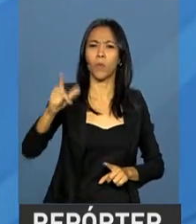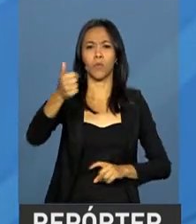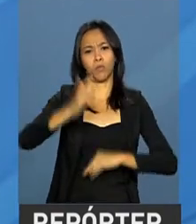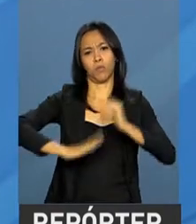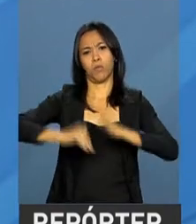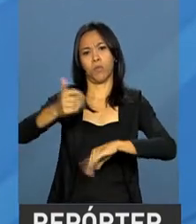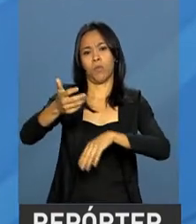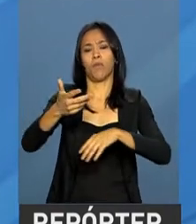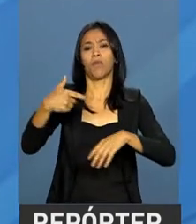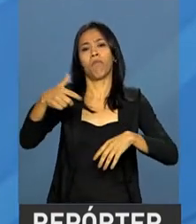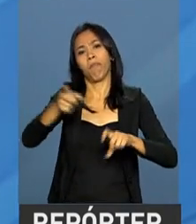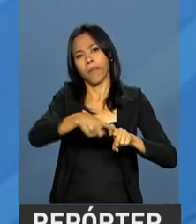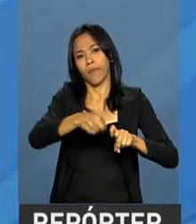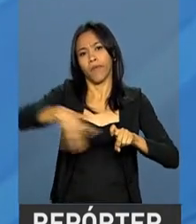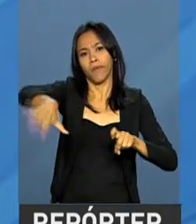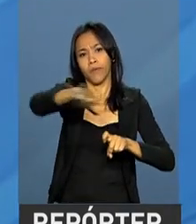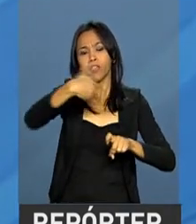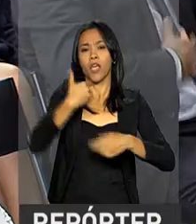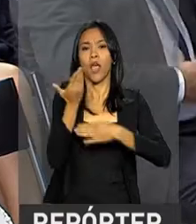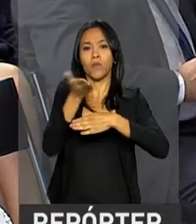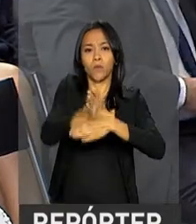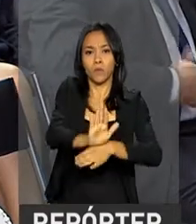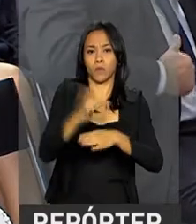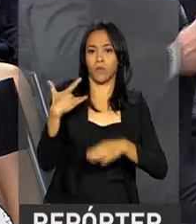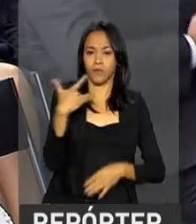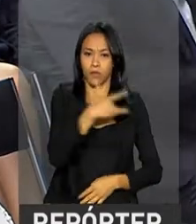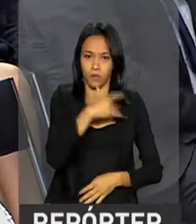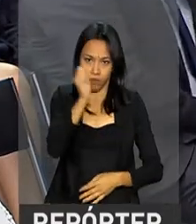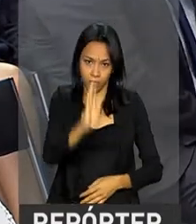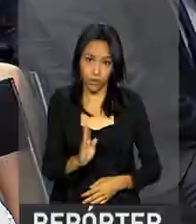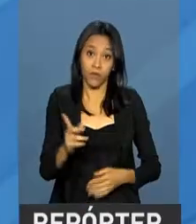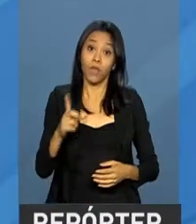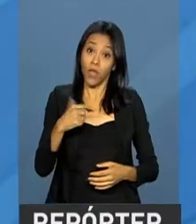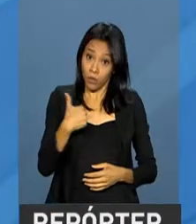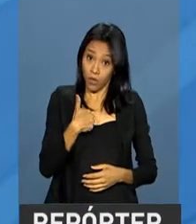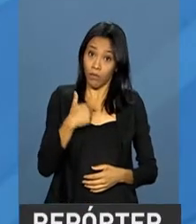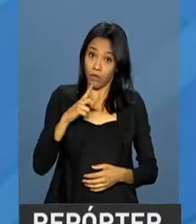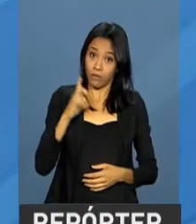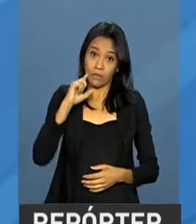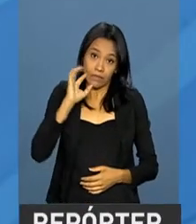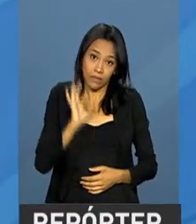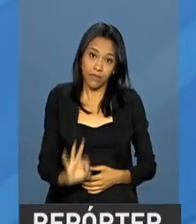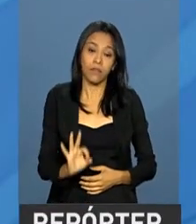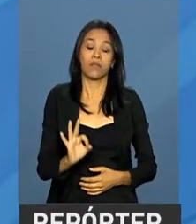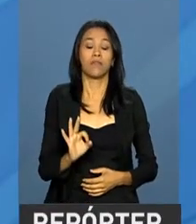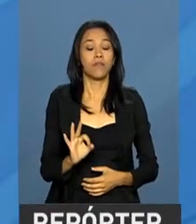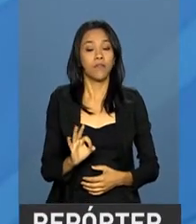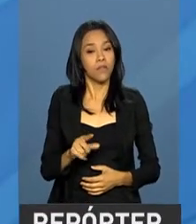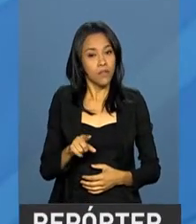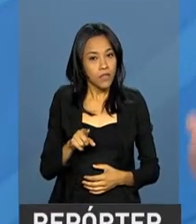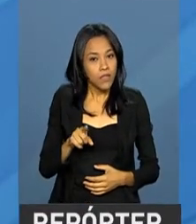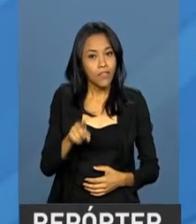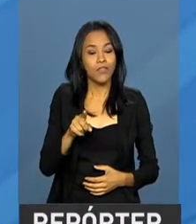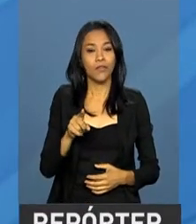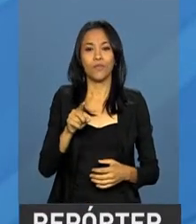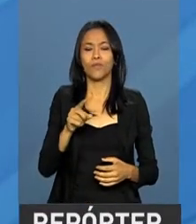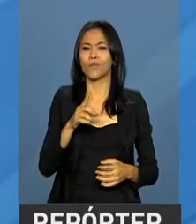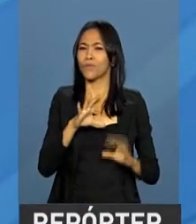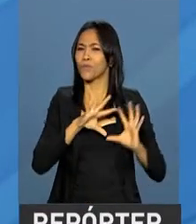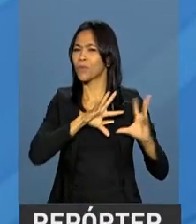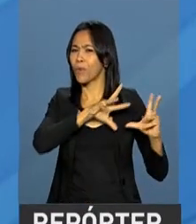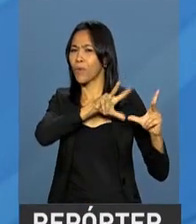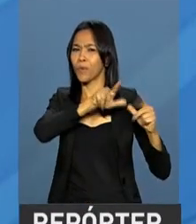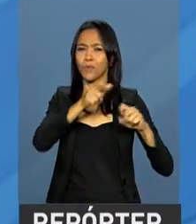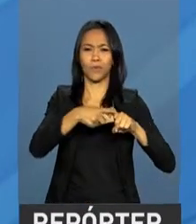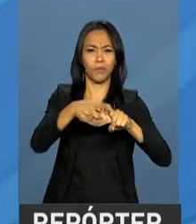contribuem para a saúde no brasil eu tenho certeza que será visto por toda a